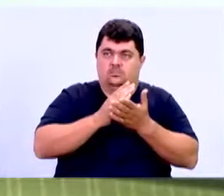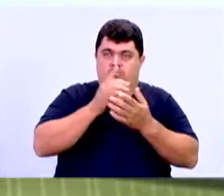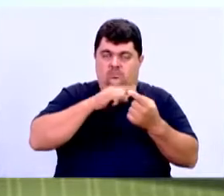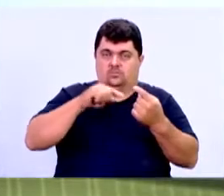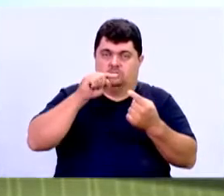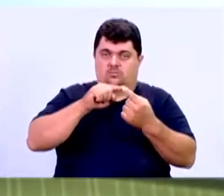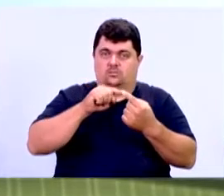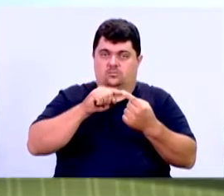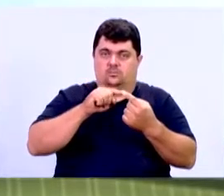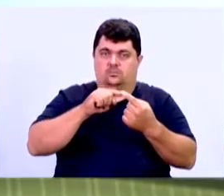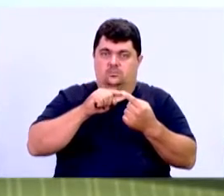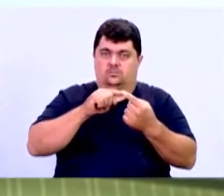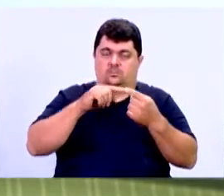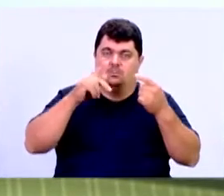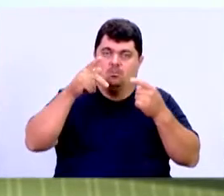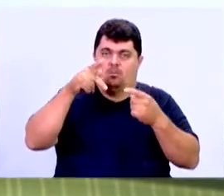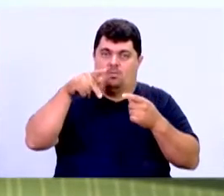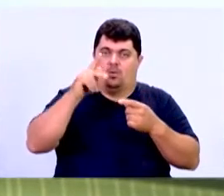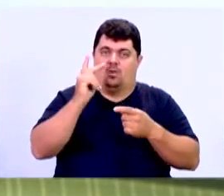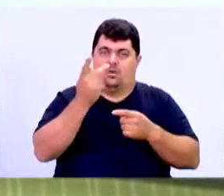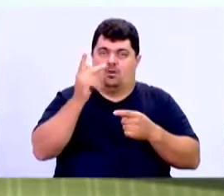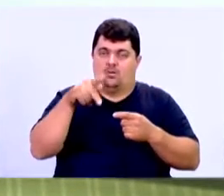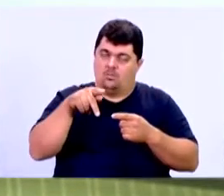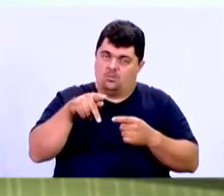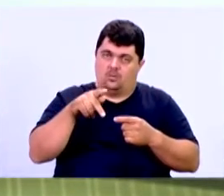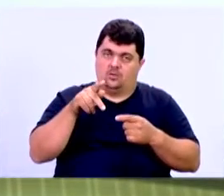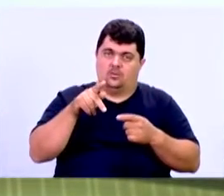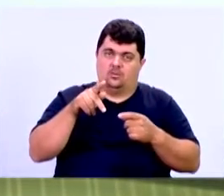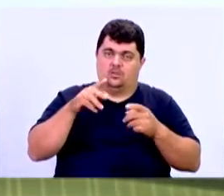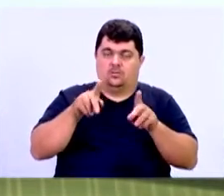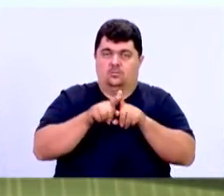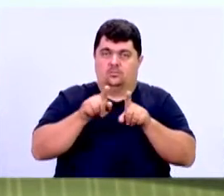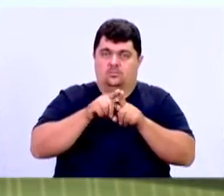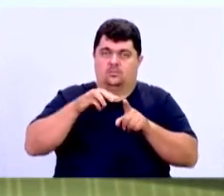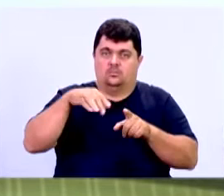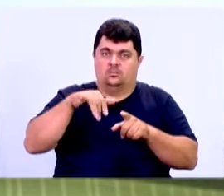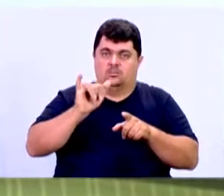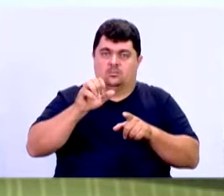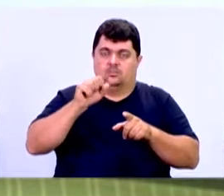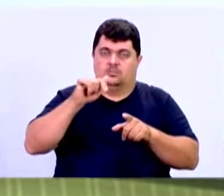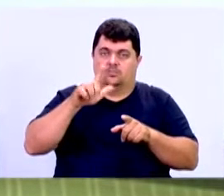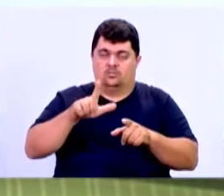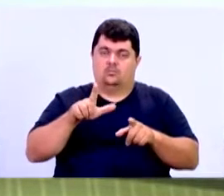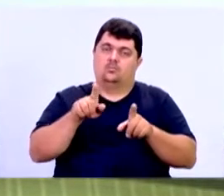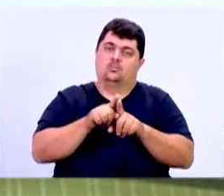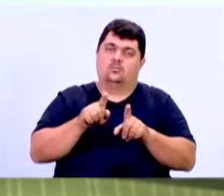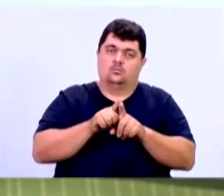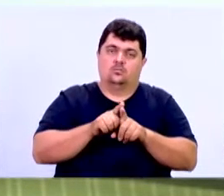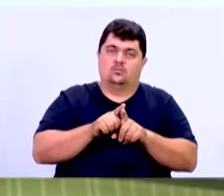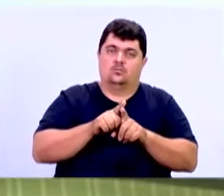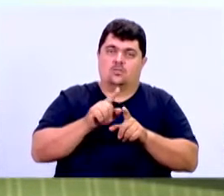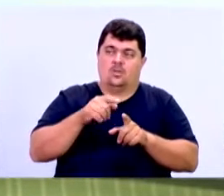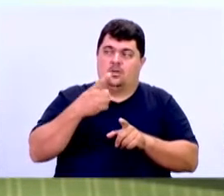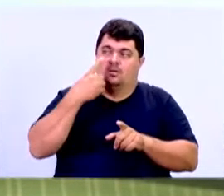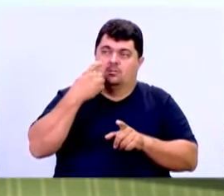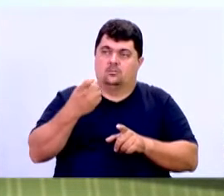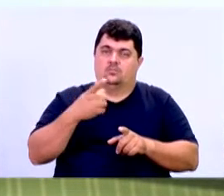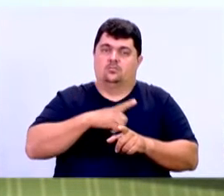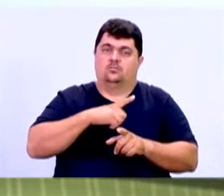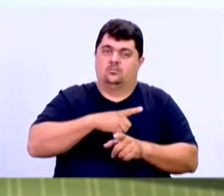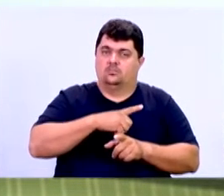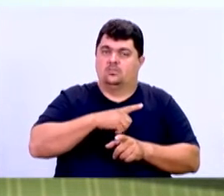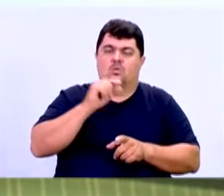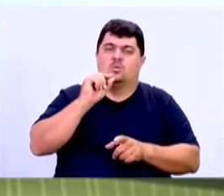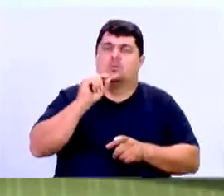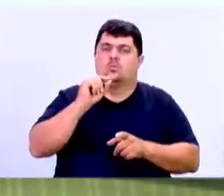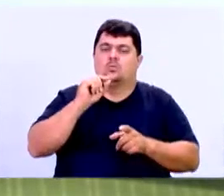que é a linguagem PHP e o banco de dados MySQL, o sistema gerenciador de banco de dados MySQL, é interessante entender o